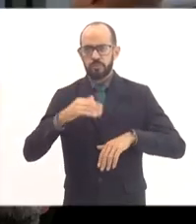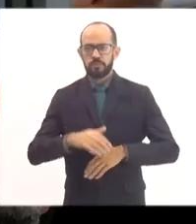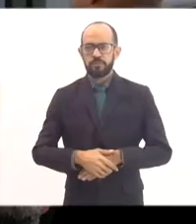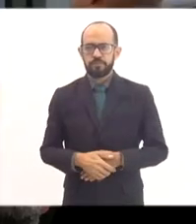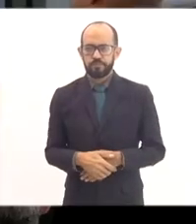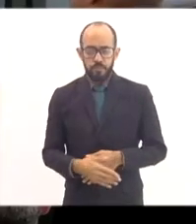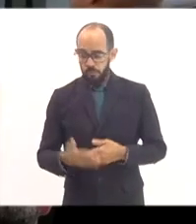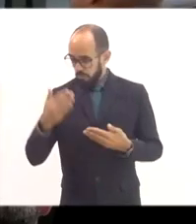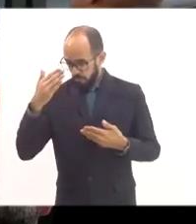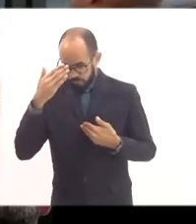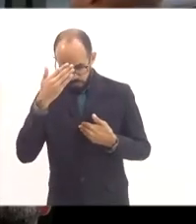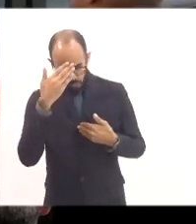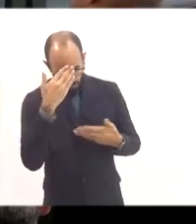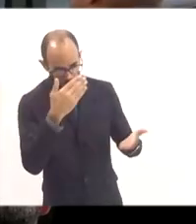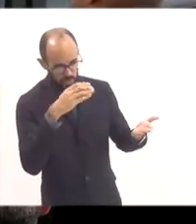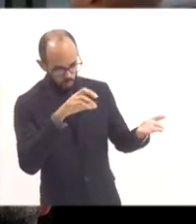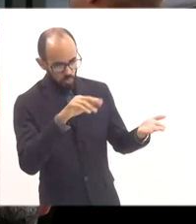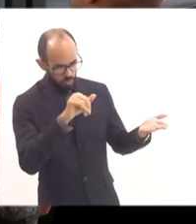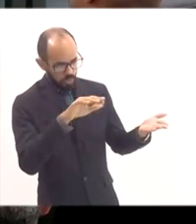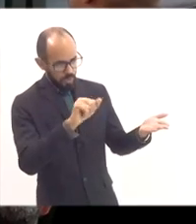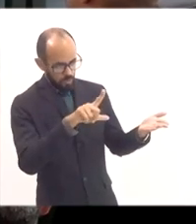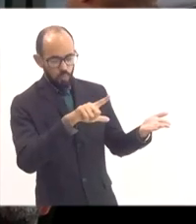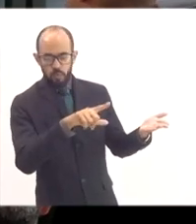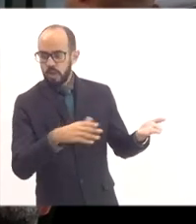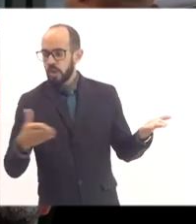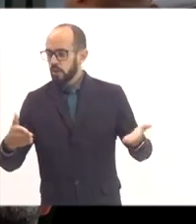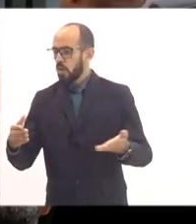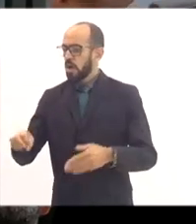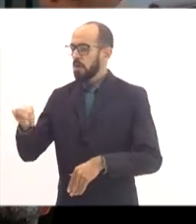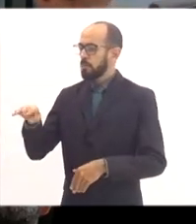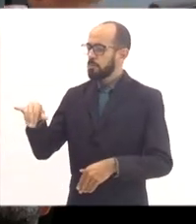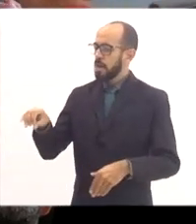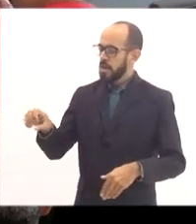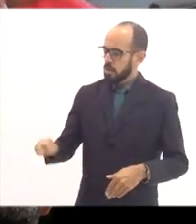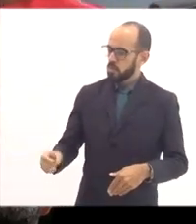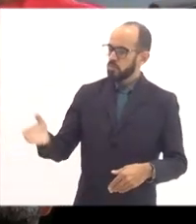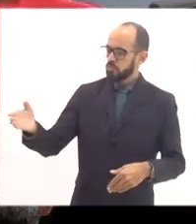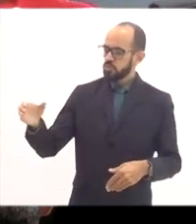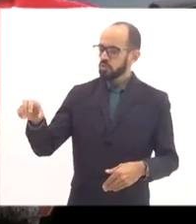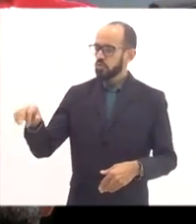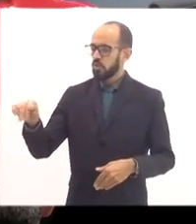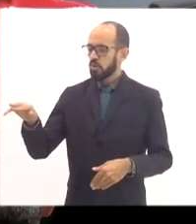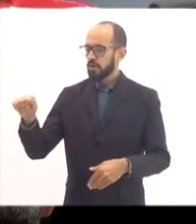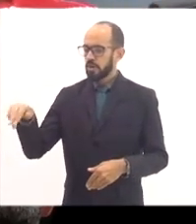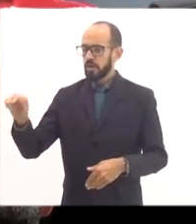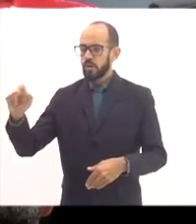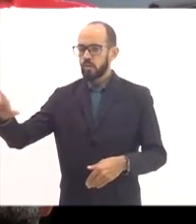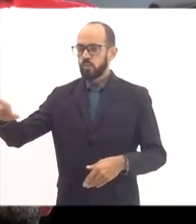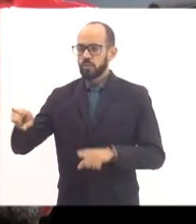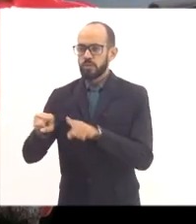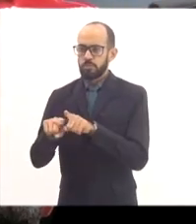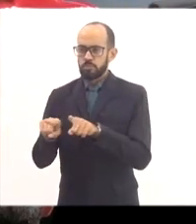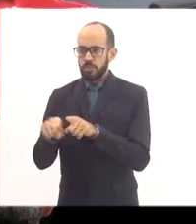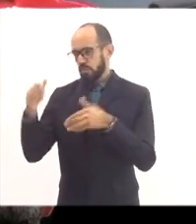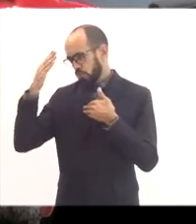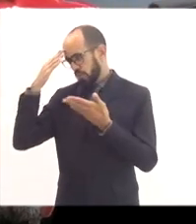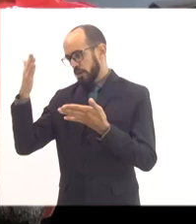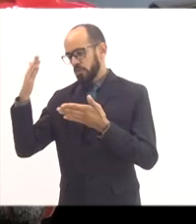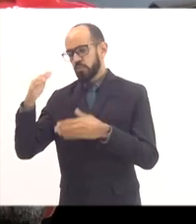coronel. Passar a palavra, então, para o coronel Marcos Moraes. Obrigado e agradecendo a presença mais uma vez.